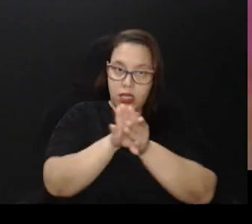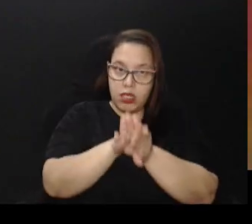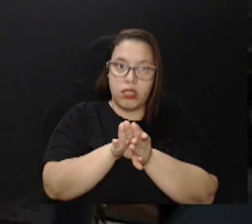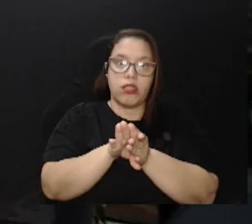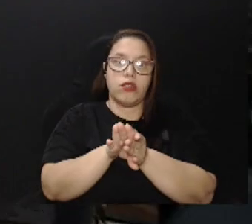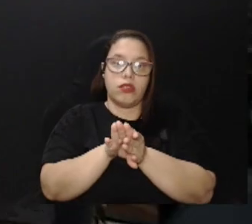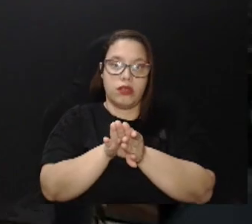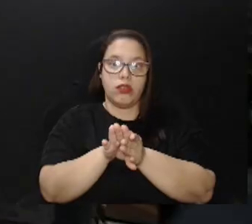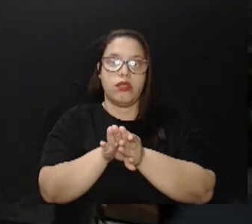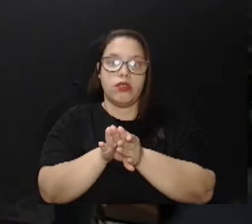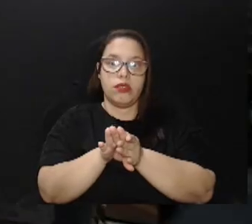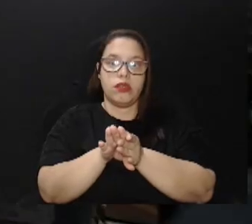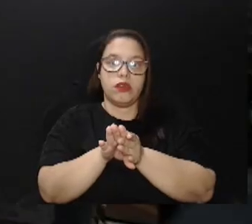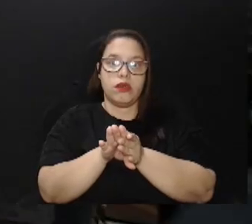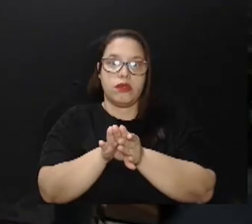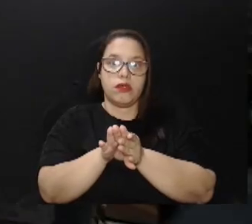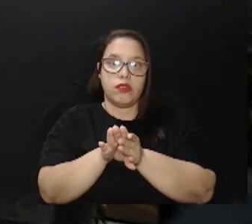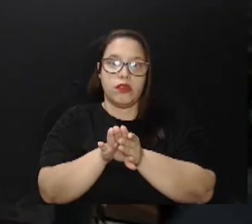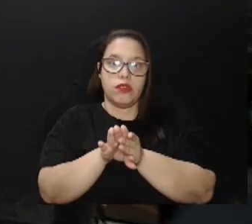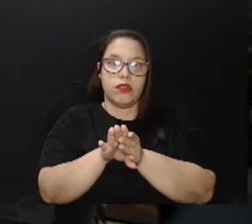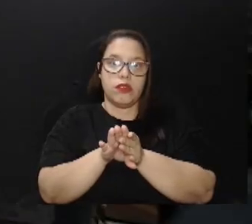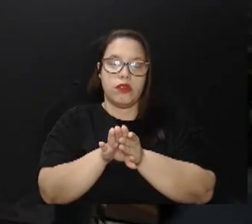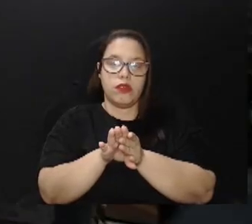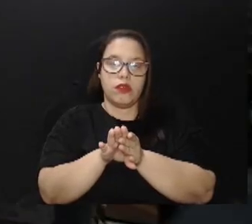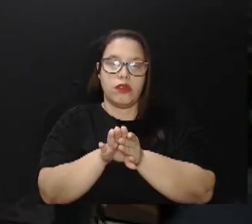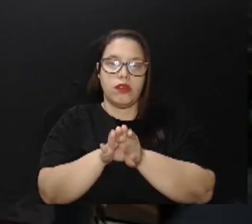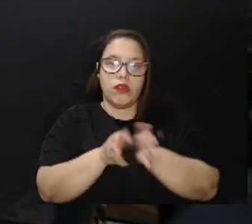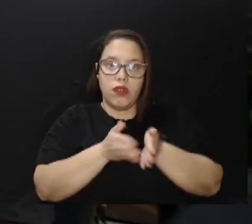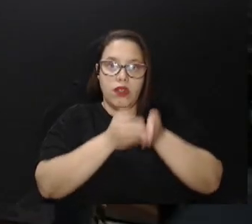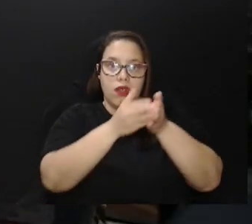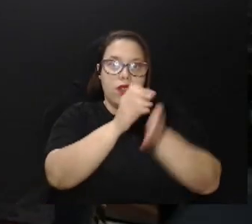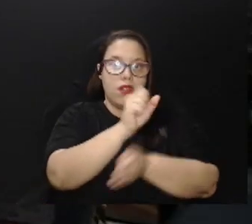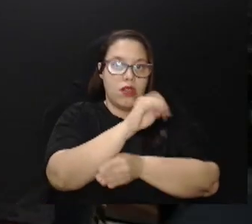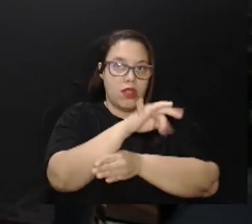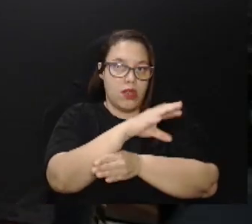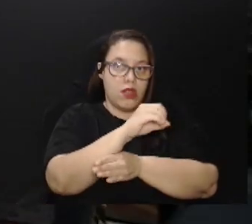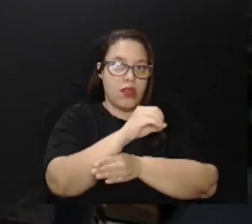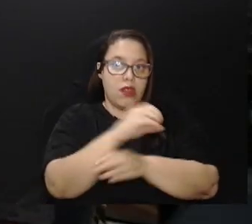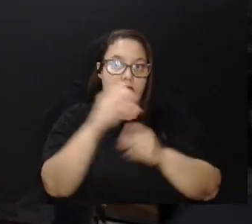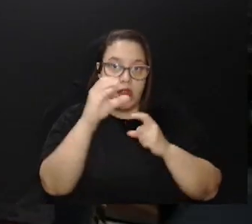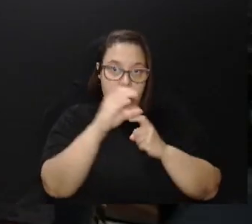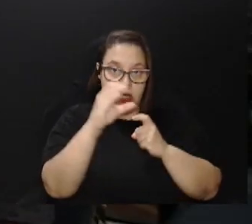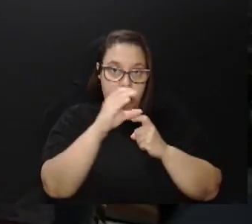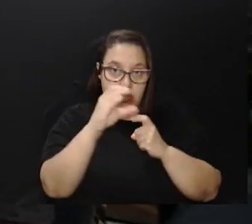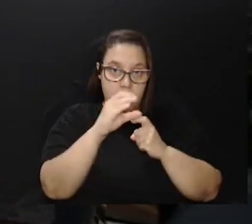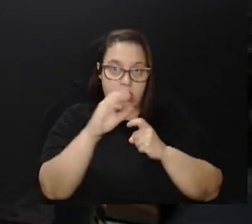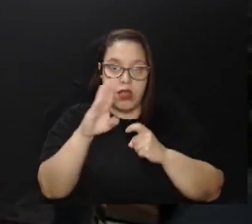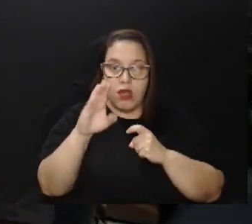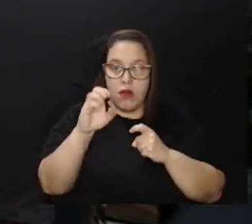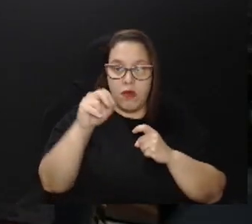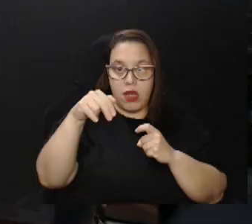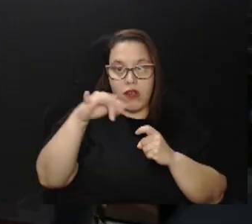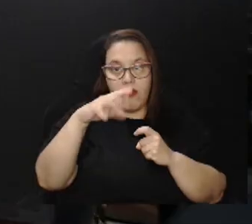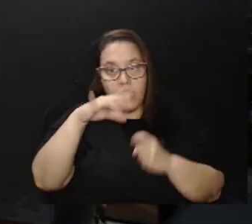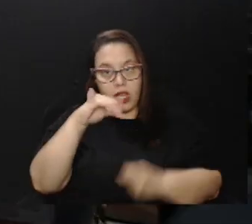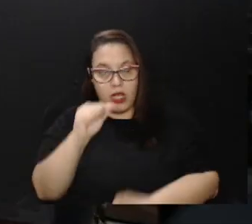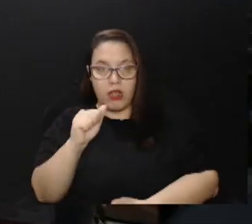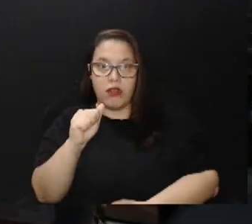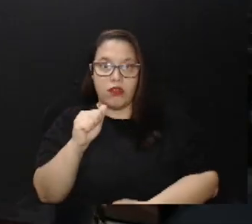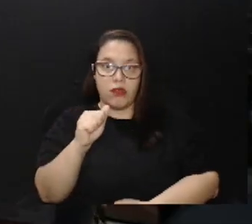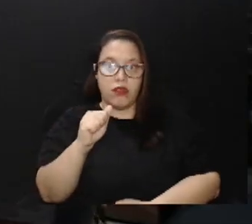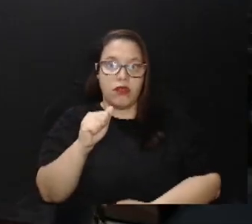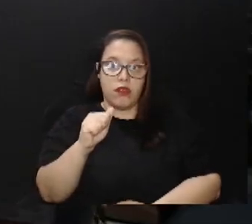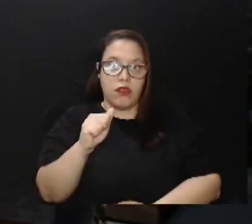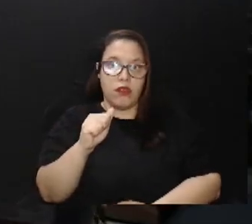Santos para cá, desembarcou em Santos, veio para Campinas clinicar na beneficência. Então, ele passou alguns anos